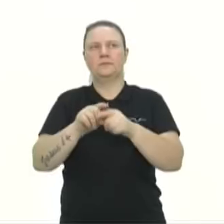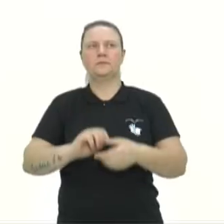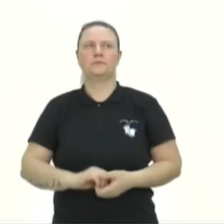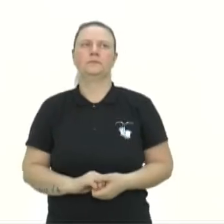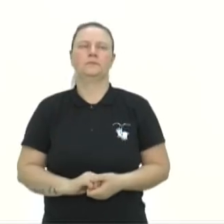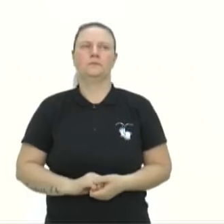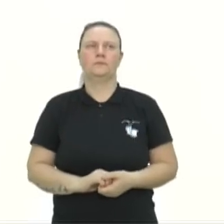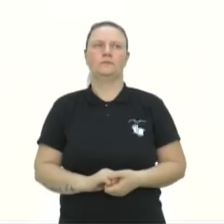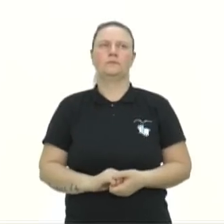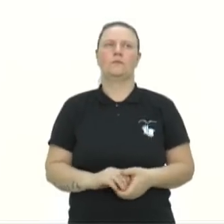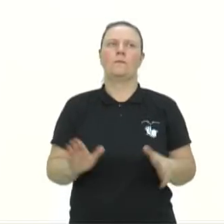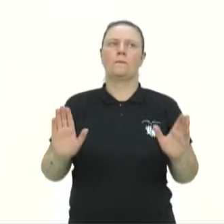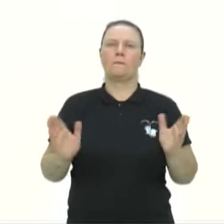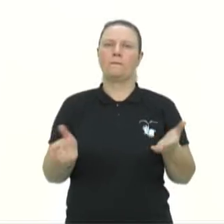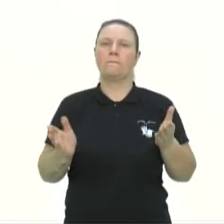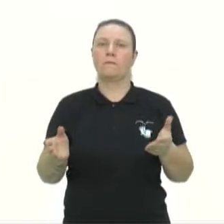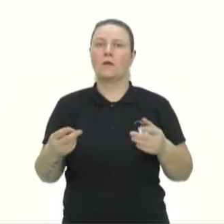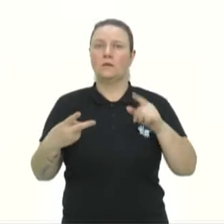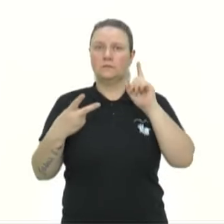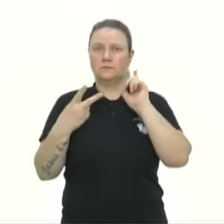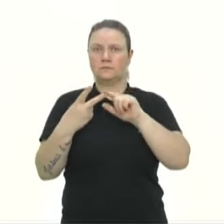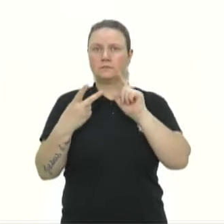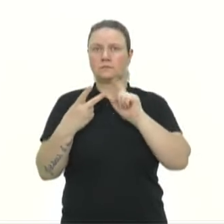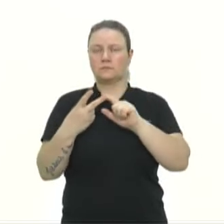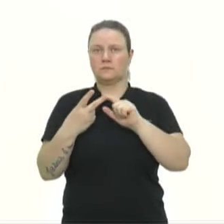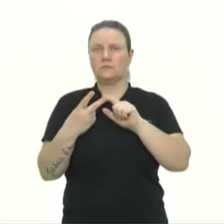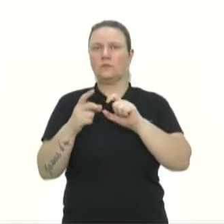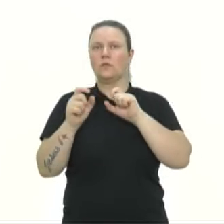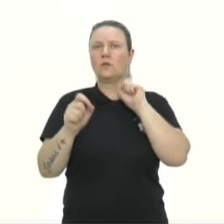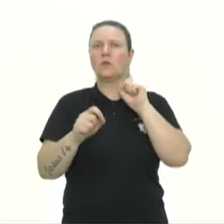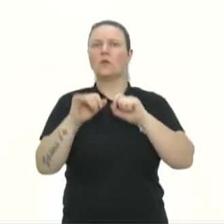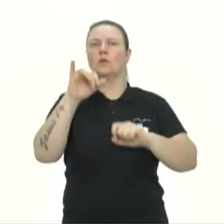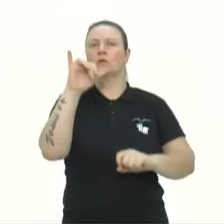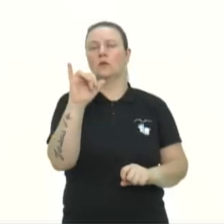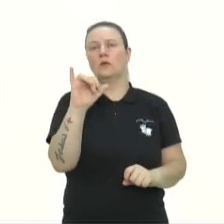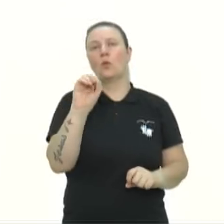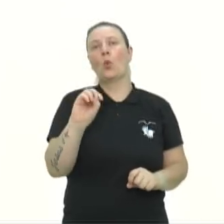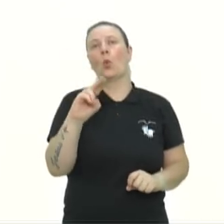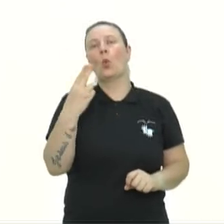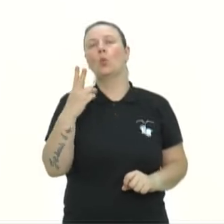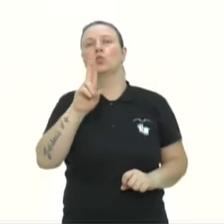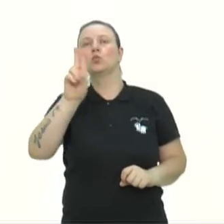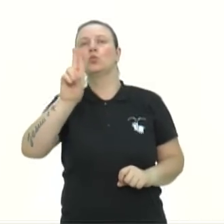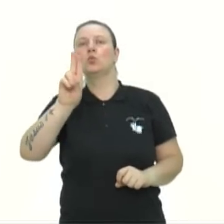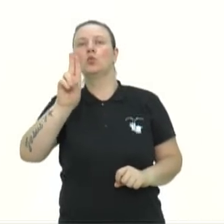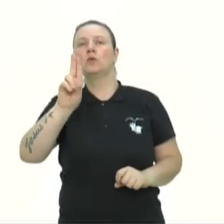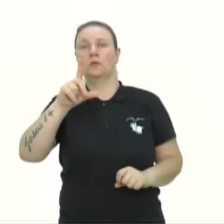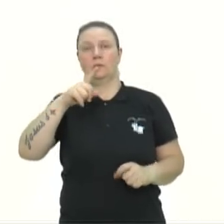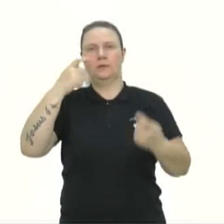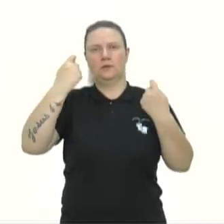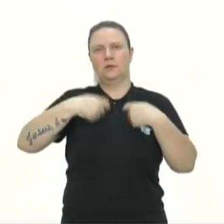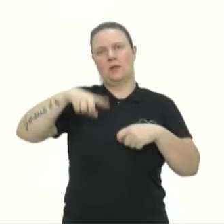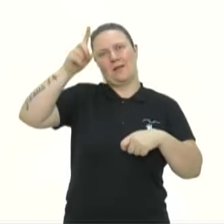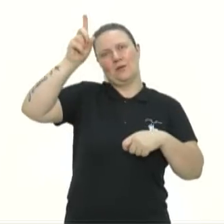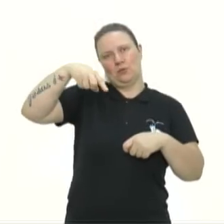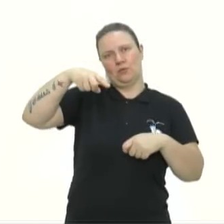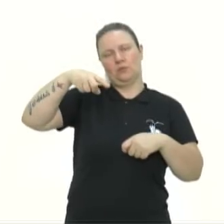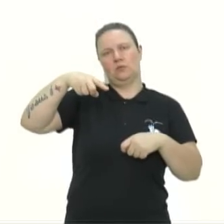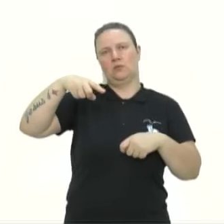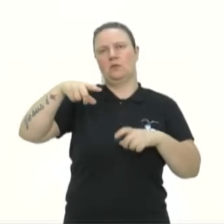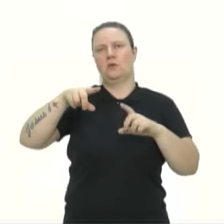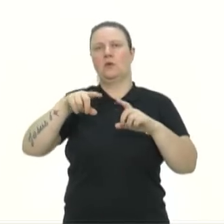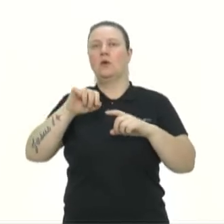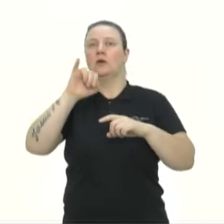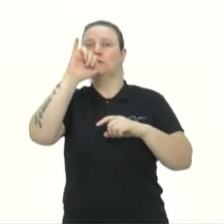Quando a segunda vogal do hiato é I ou U, tônicos, coloca-se o acento agudo, desde que esse